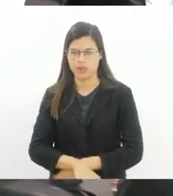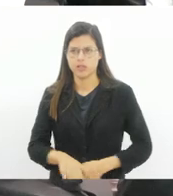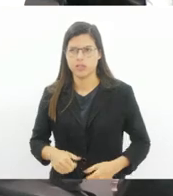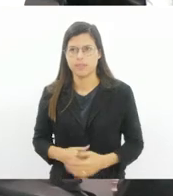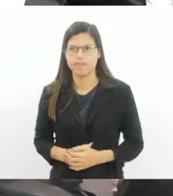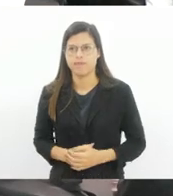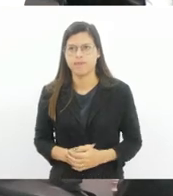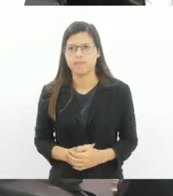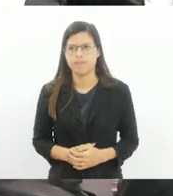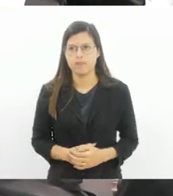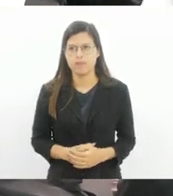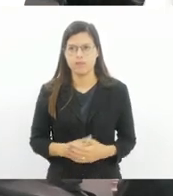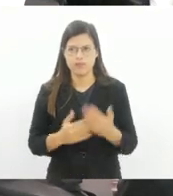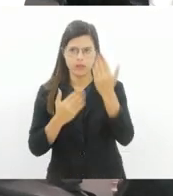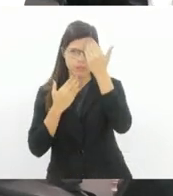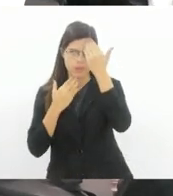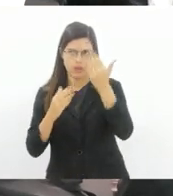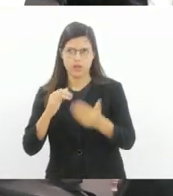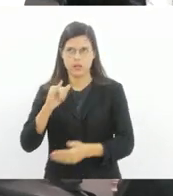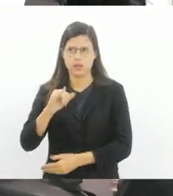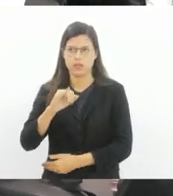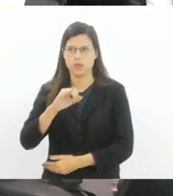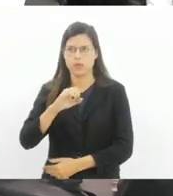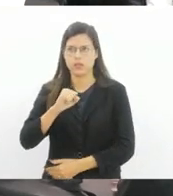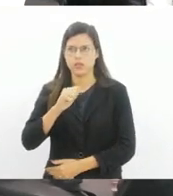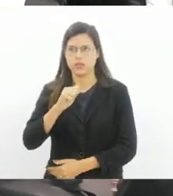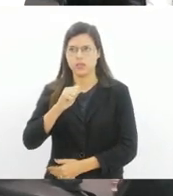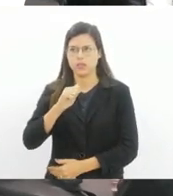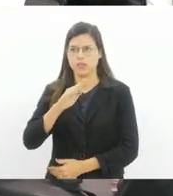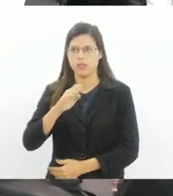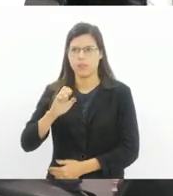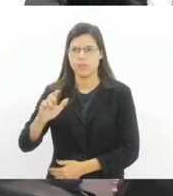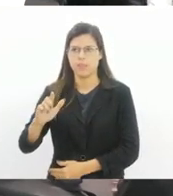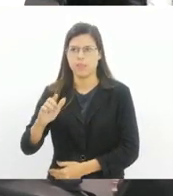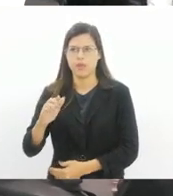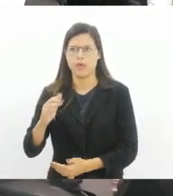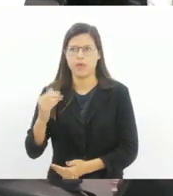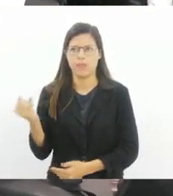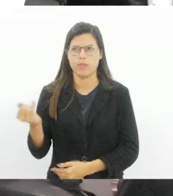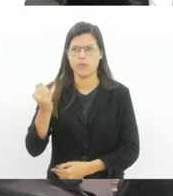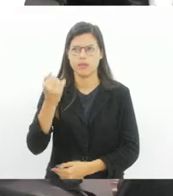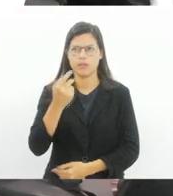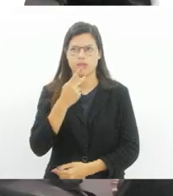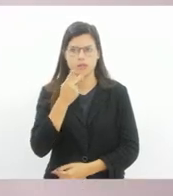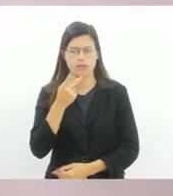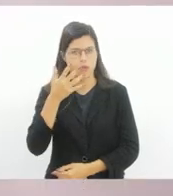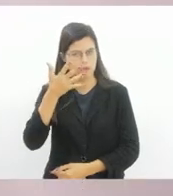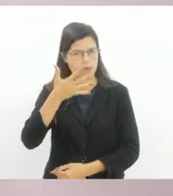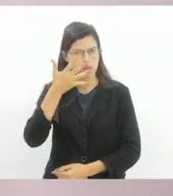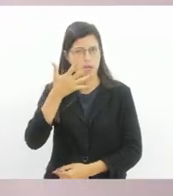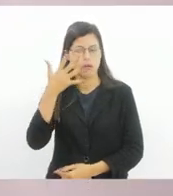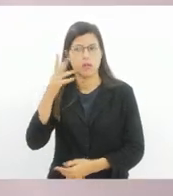Muito obrigada, Isabel Lessa. Super importante sua fala com relação ao comprometimento